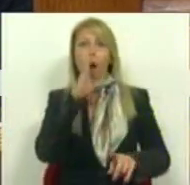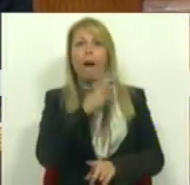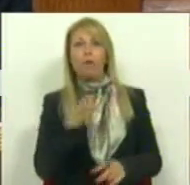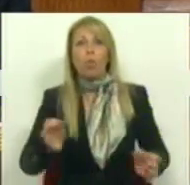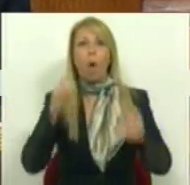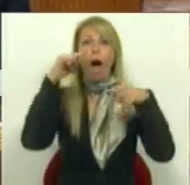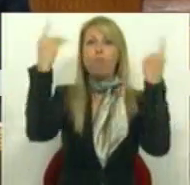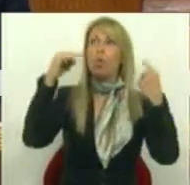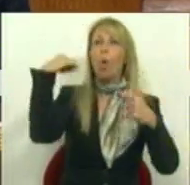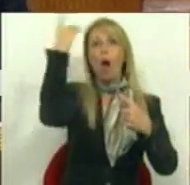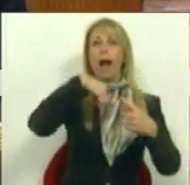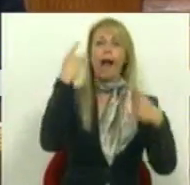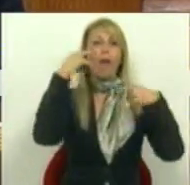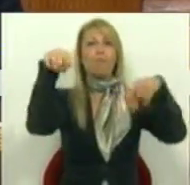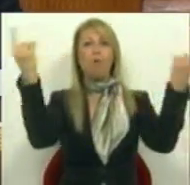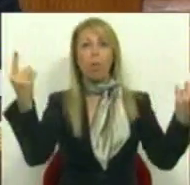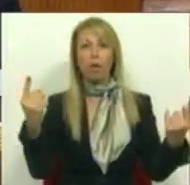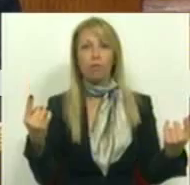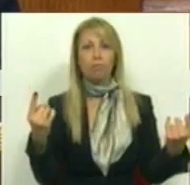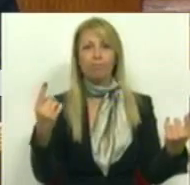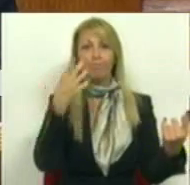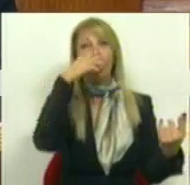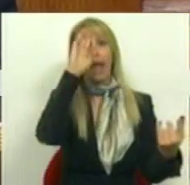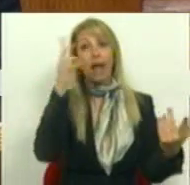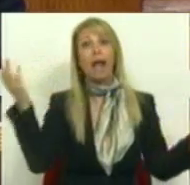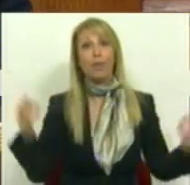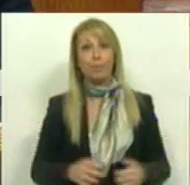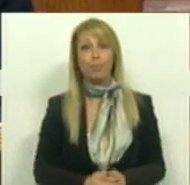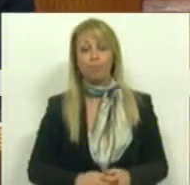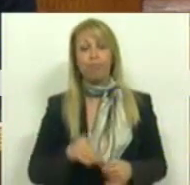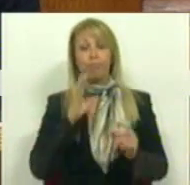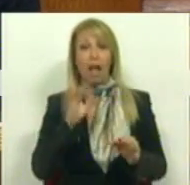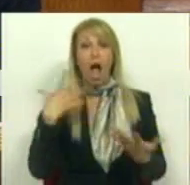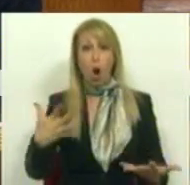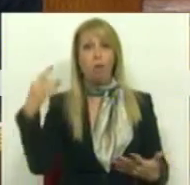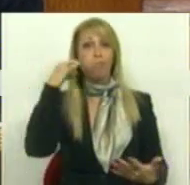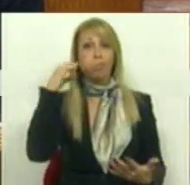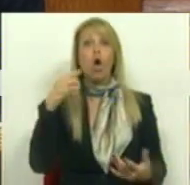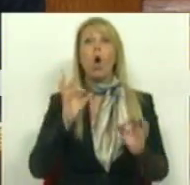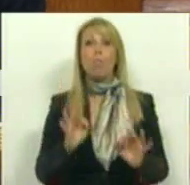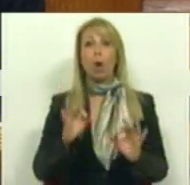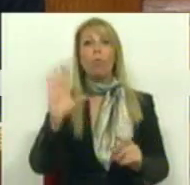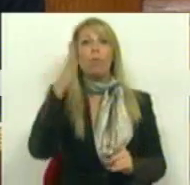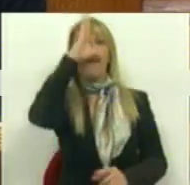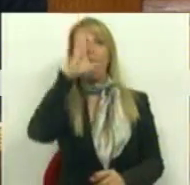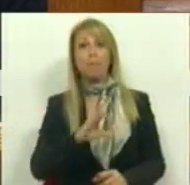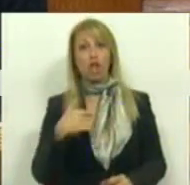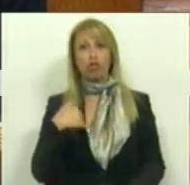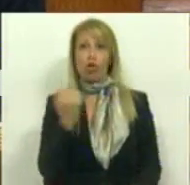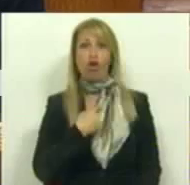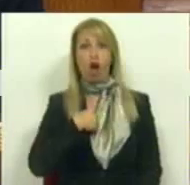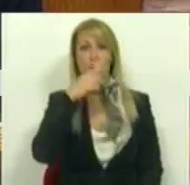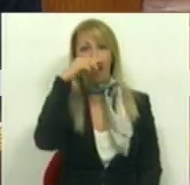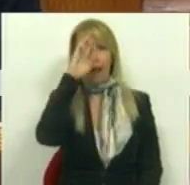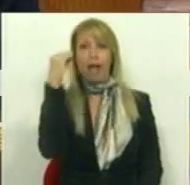pública. Enganámo-nos. Ficámos agora a saber, pela voz do próprio Primeiro-Ministro, o quão enganados estávamos. O